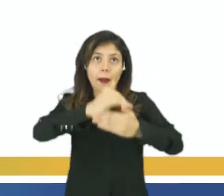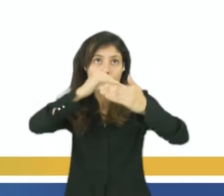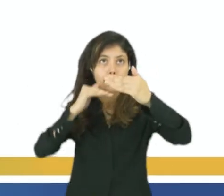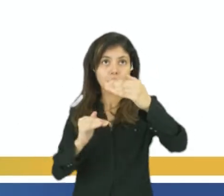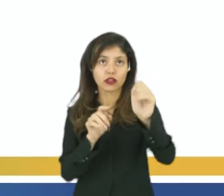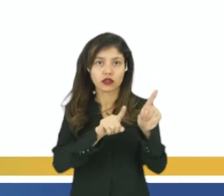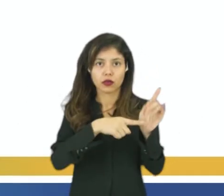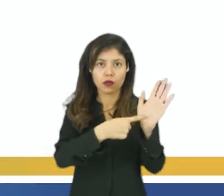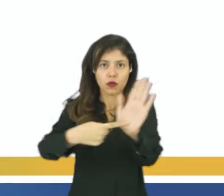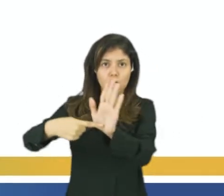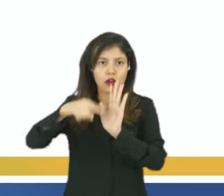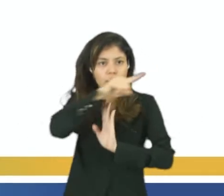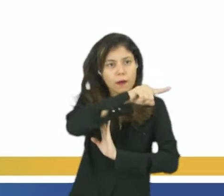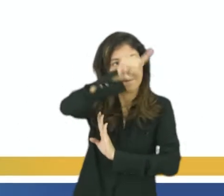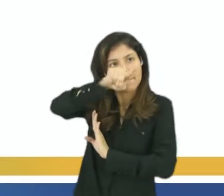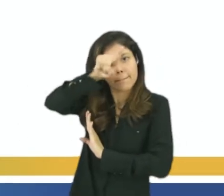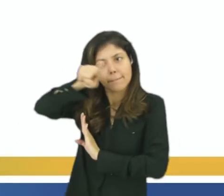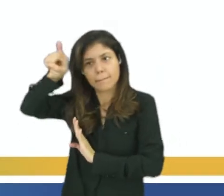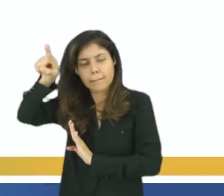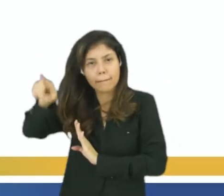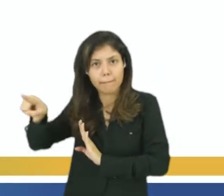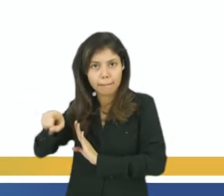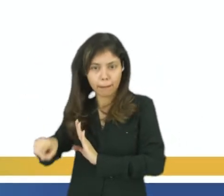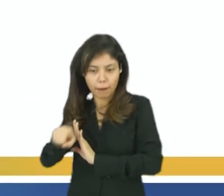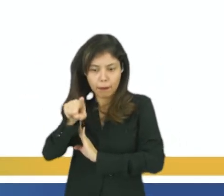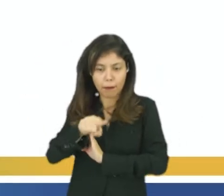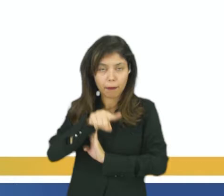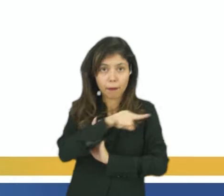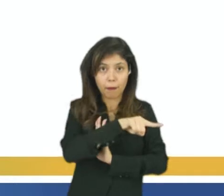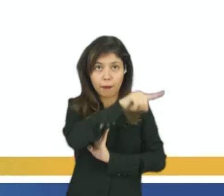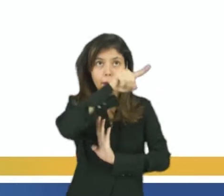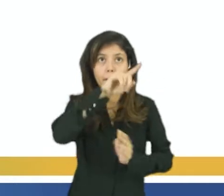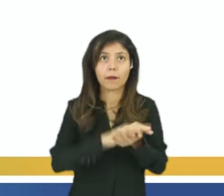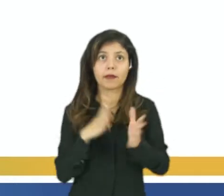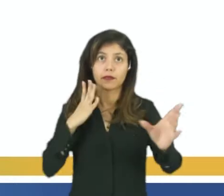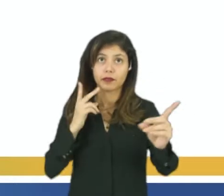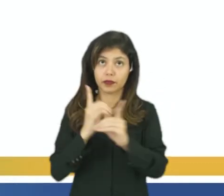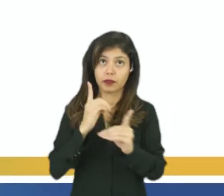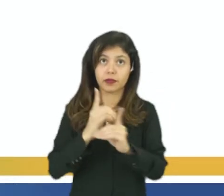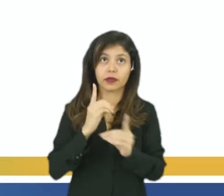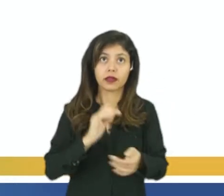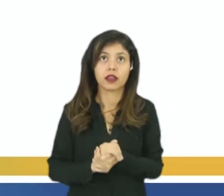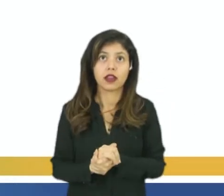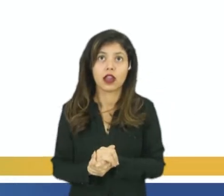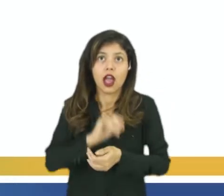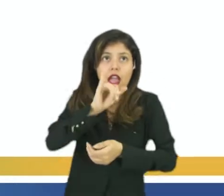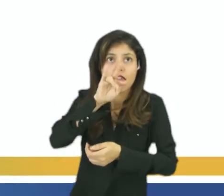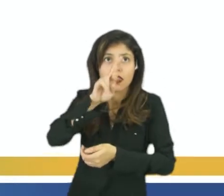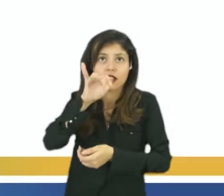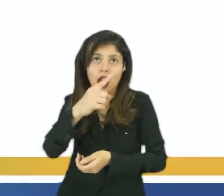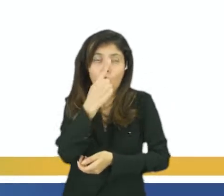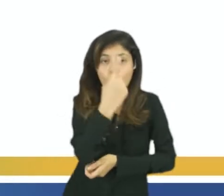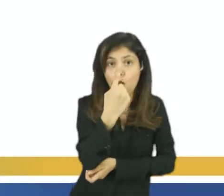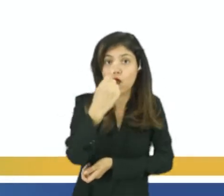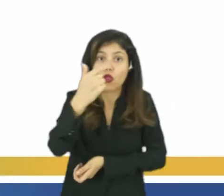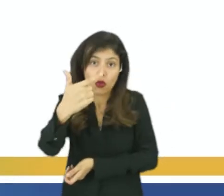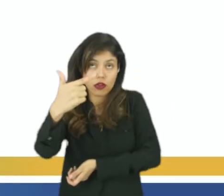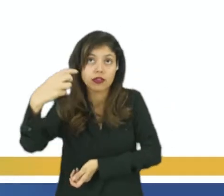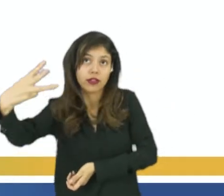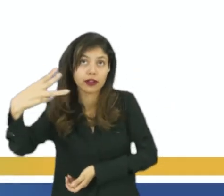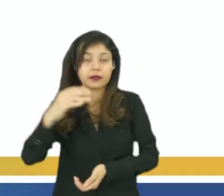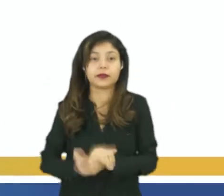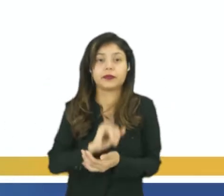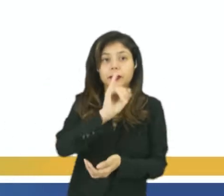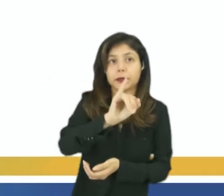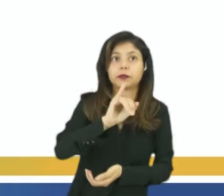abaixo representa um circuito elétrico para descobrir a intensidade 1, 2 e 3.